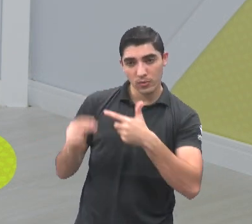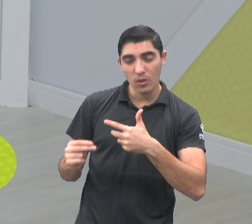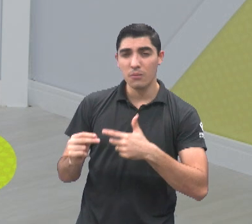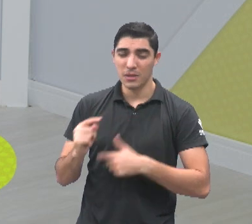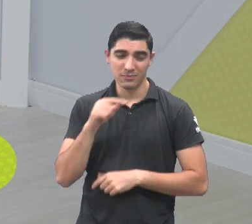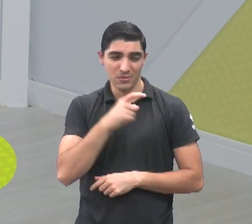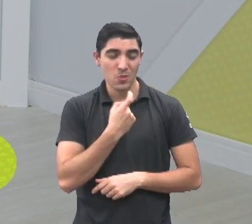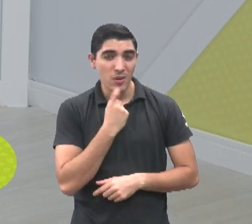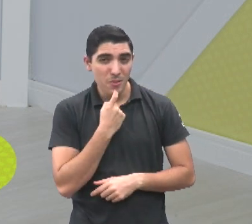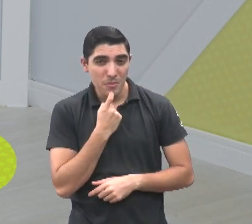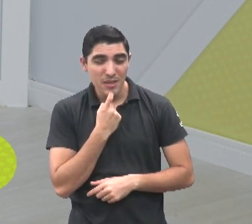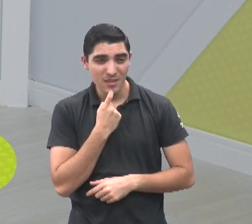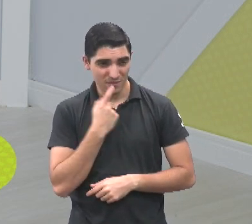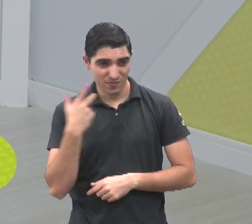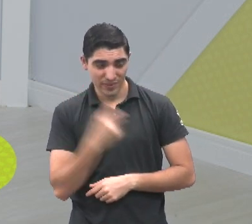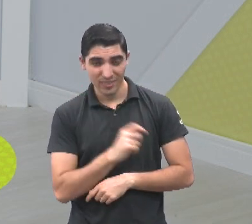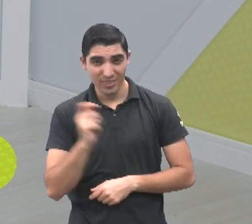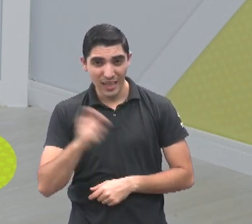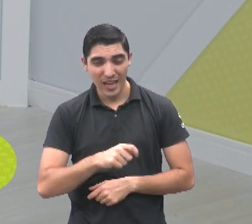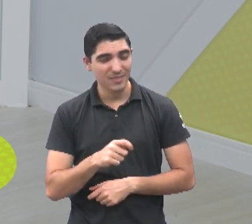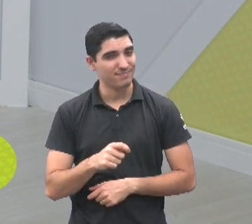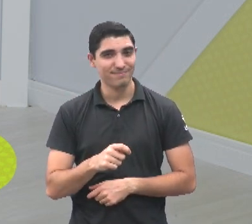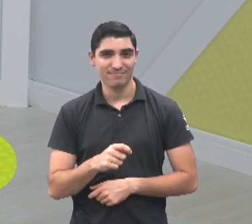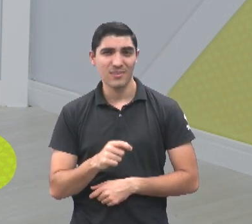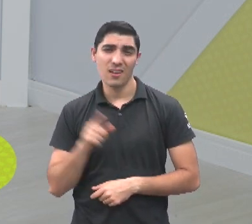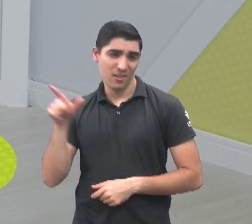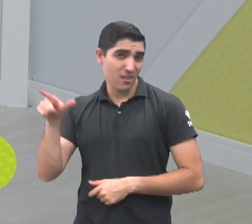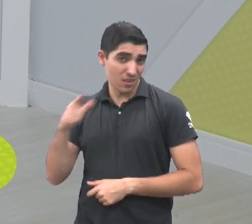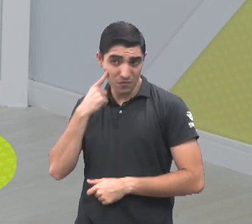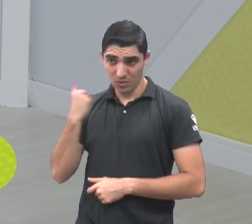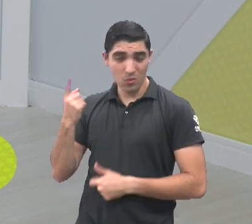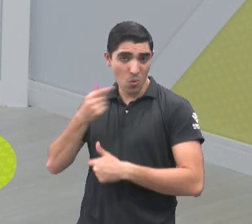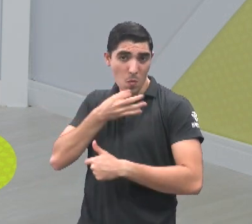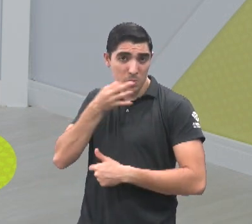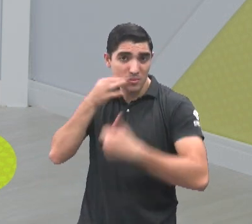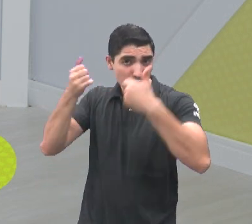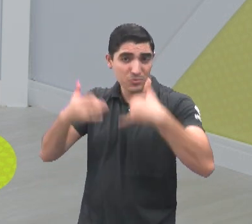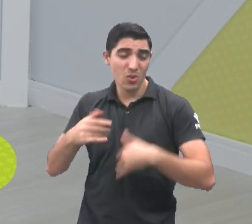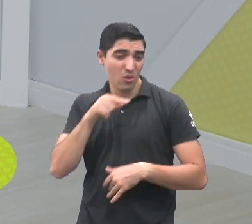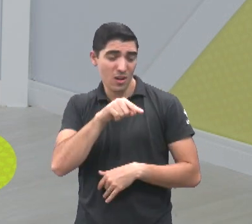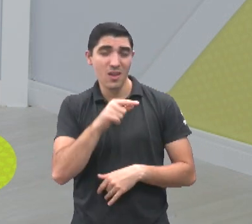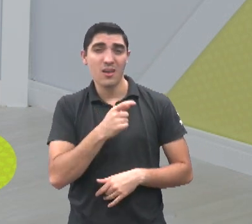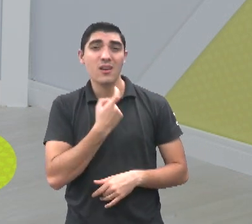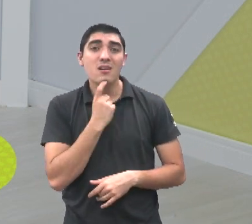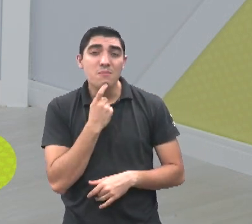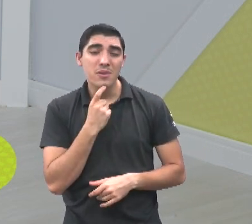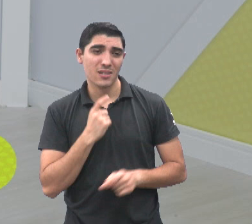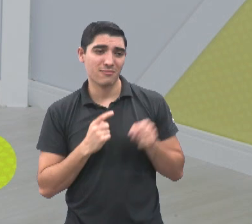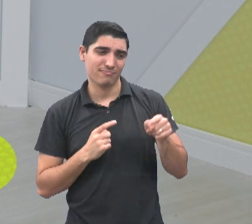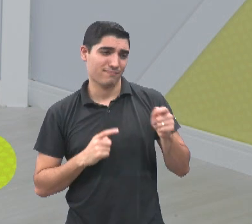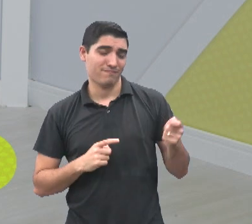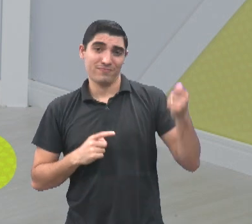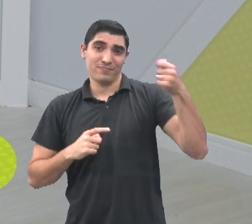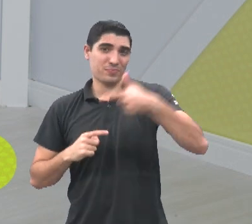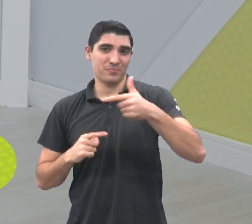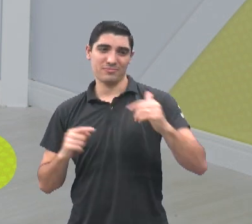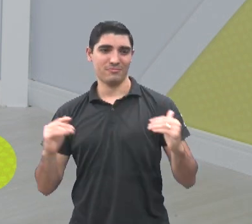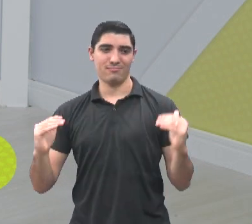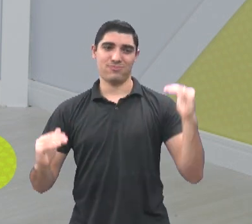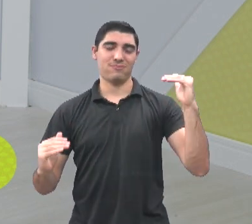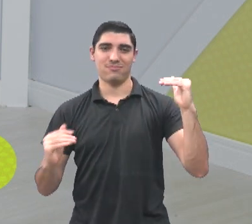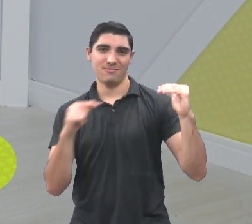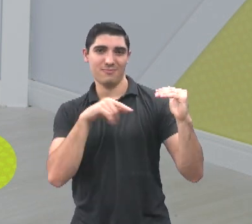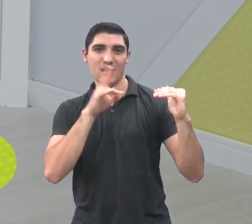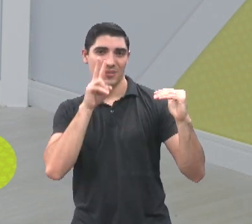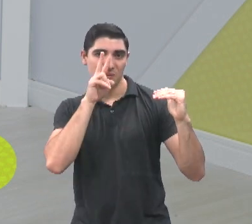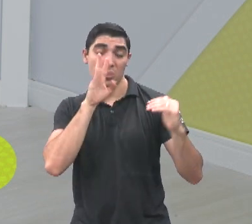entra o Campinas, ele próprio disse, não é um time de igual força com o São José, está num patamar acima hoje, então